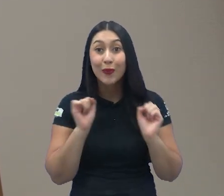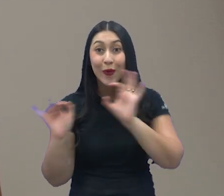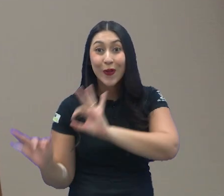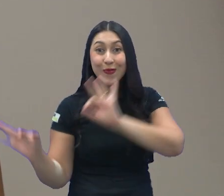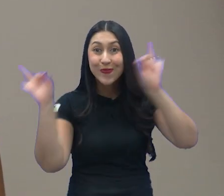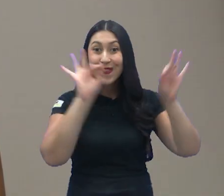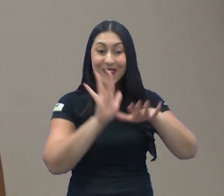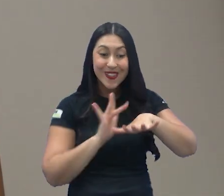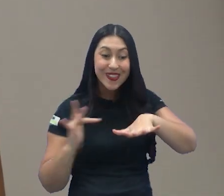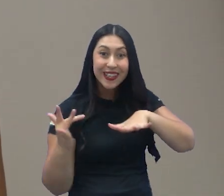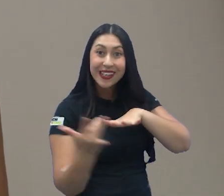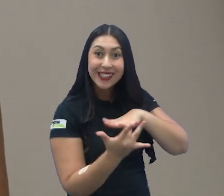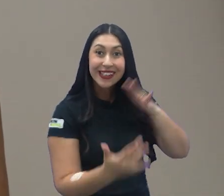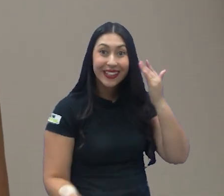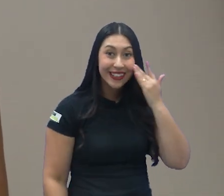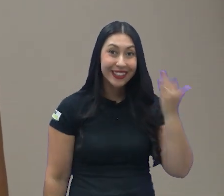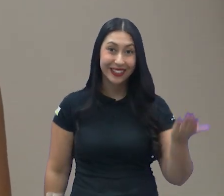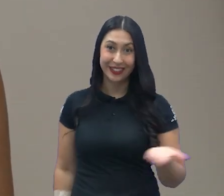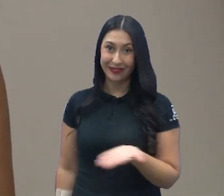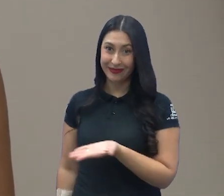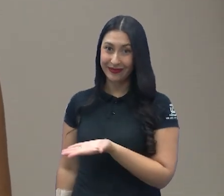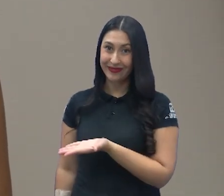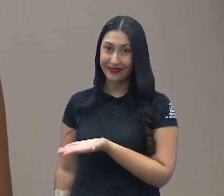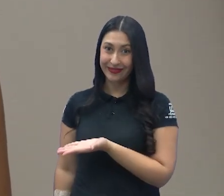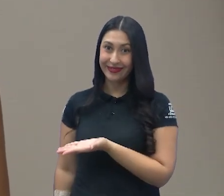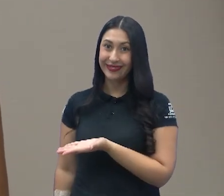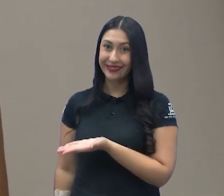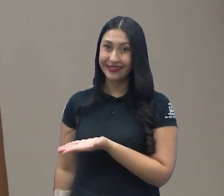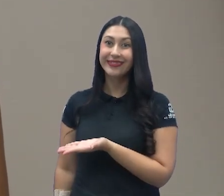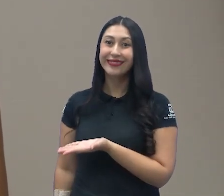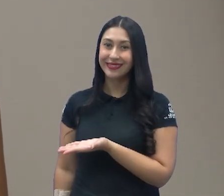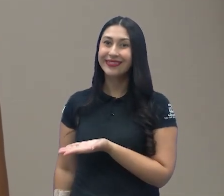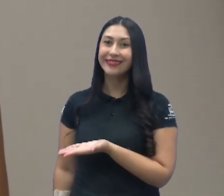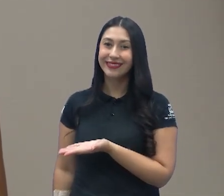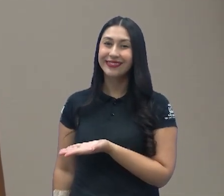sociais. O endereço é fácil, eu falo toda semana para você e está aparecendo aqui ó, na sua